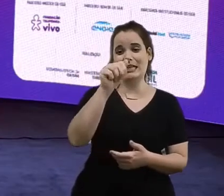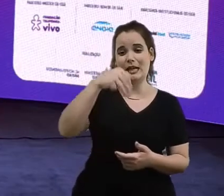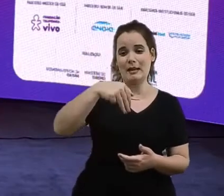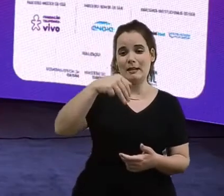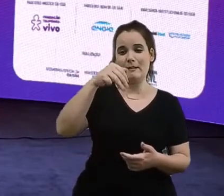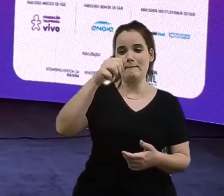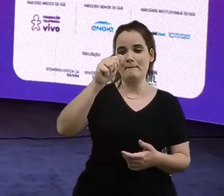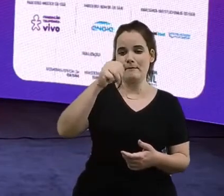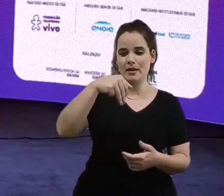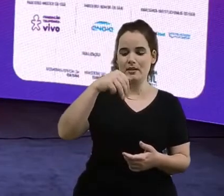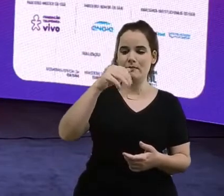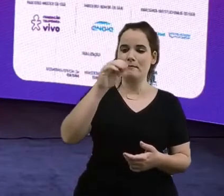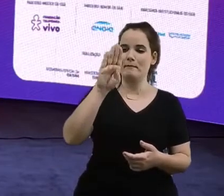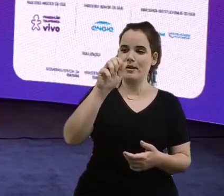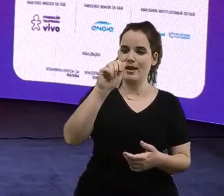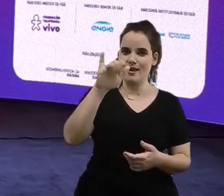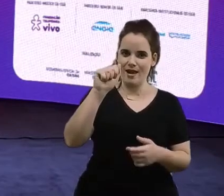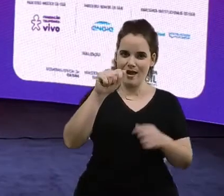direito.